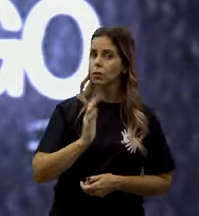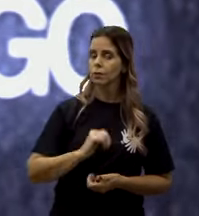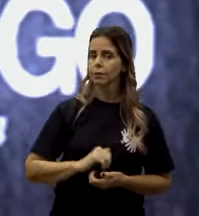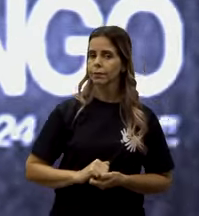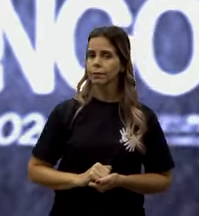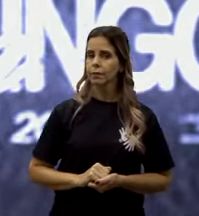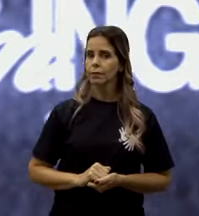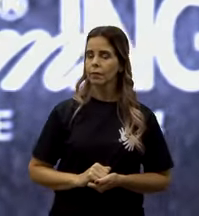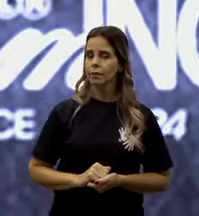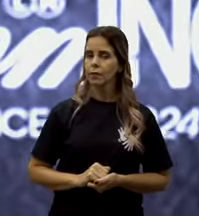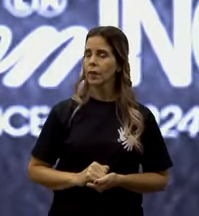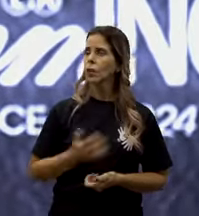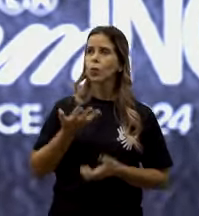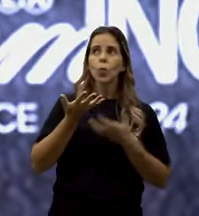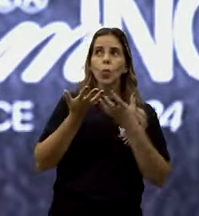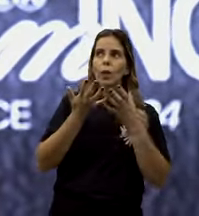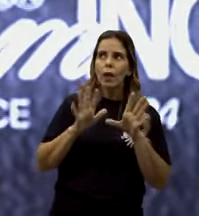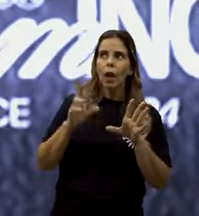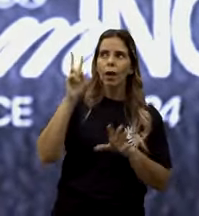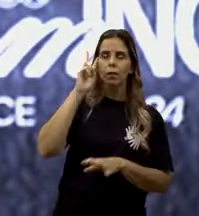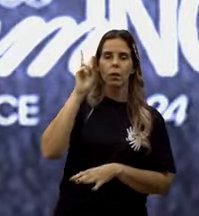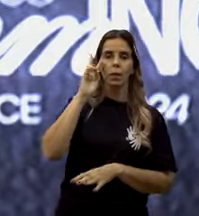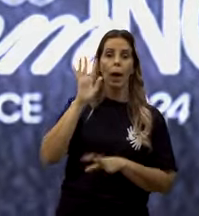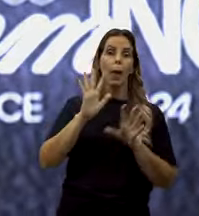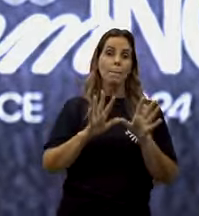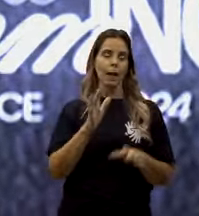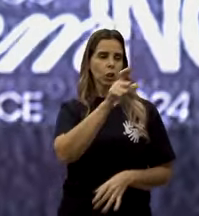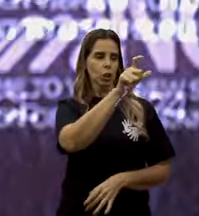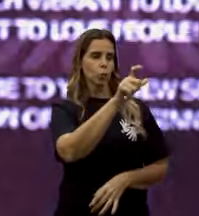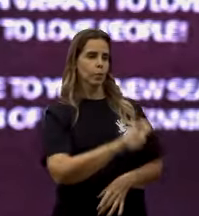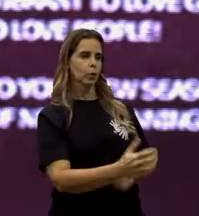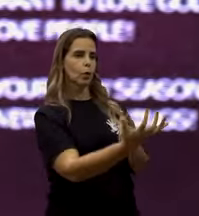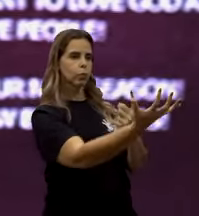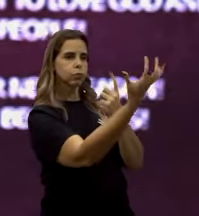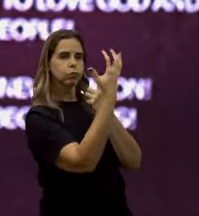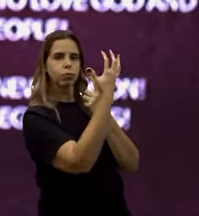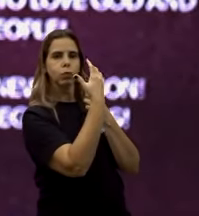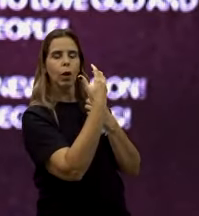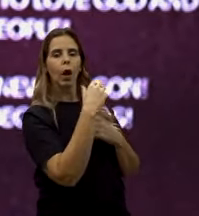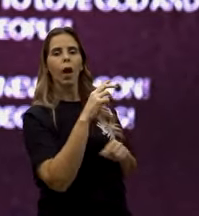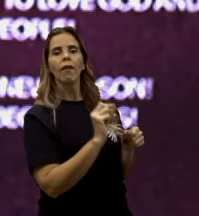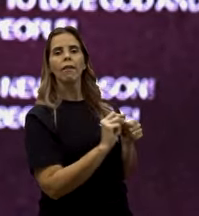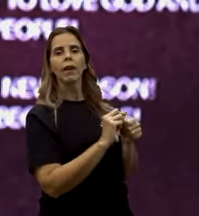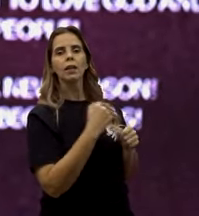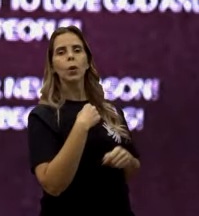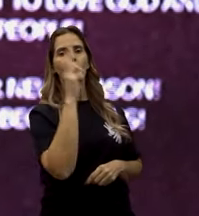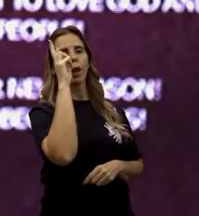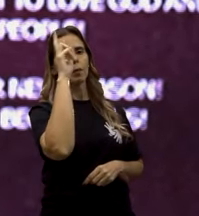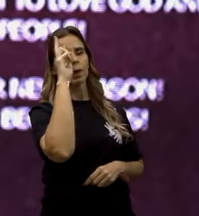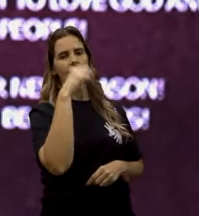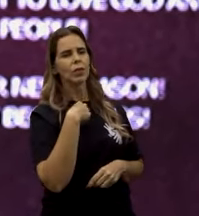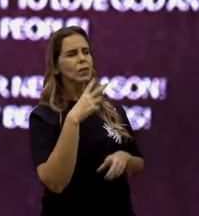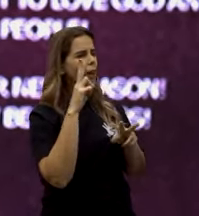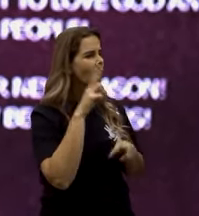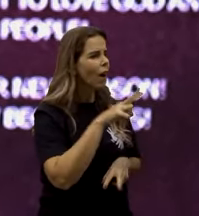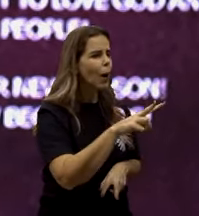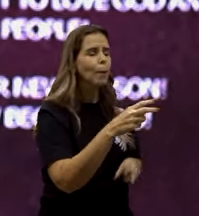pastor nem eu quero lembrar não são as pessoas que me fazem lembrar e por que você tá dando ouvido esse tipo de gente